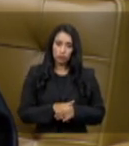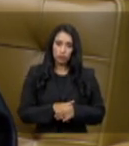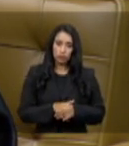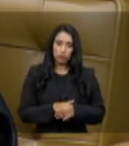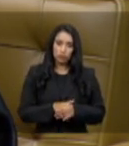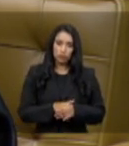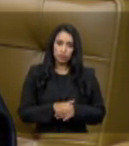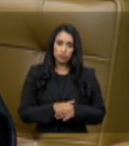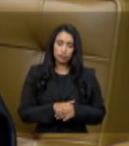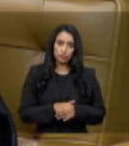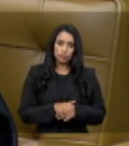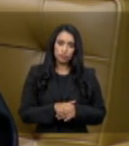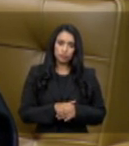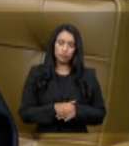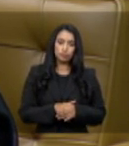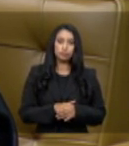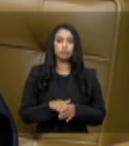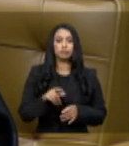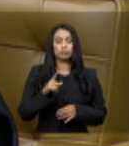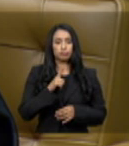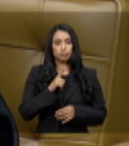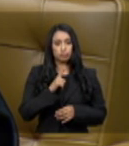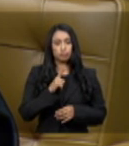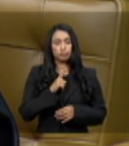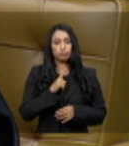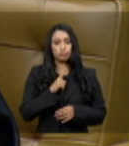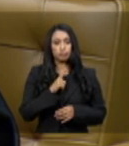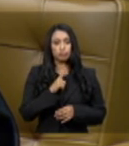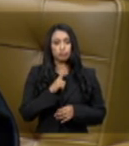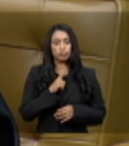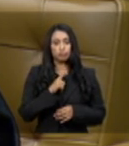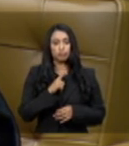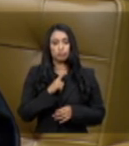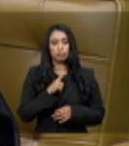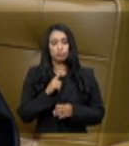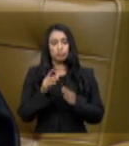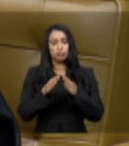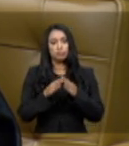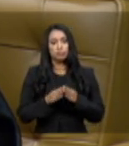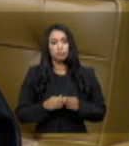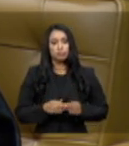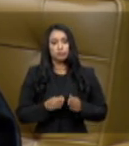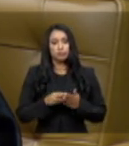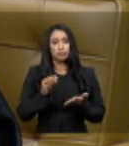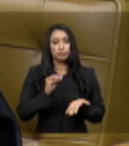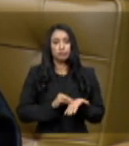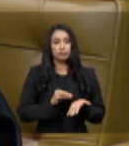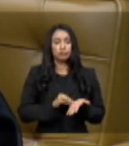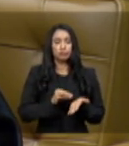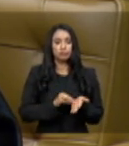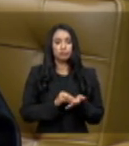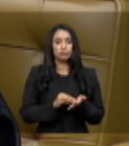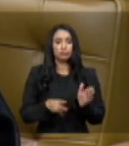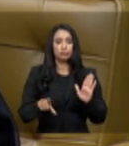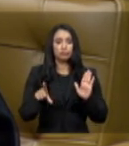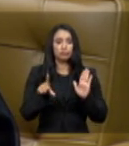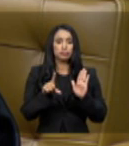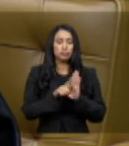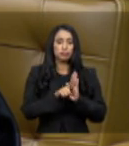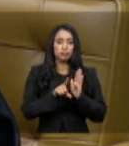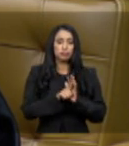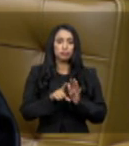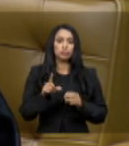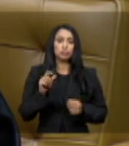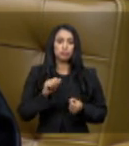nega seguimento a ao pedido a falta de legitimidade da causa